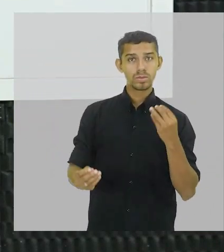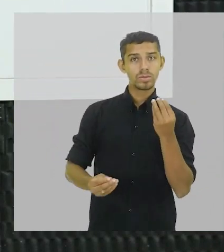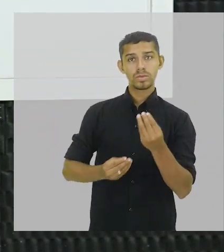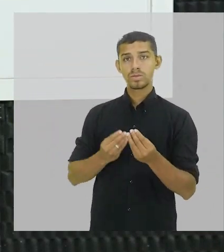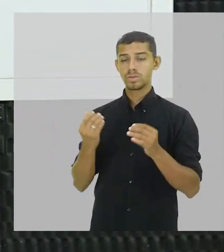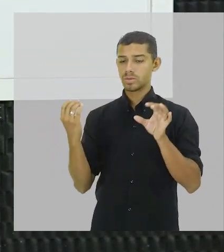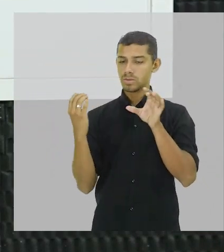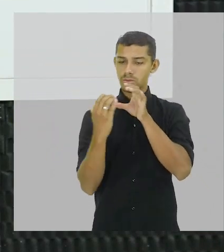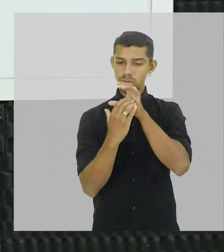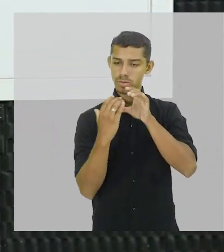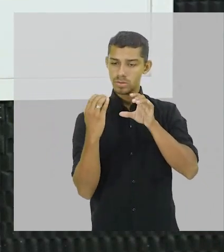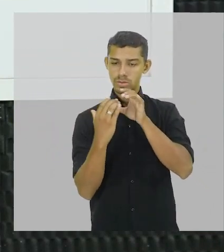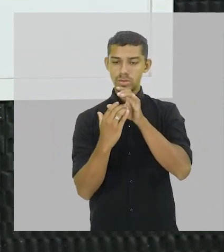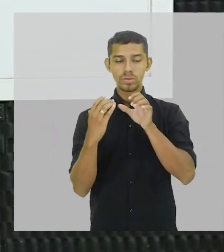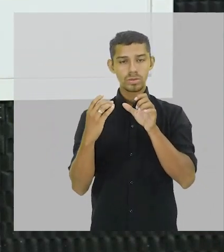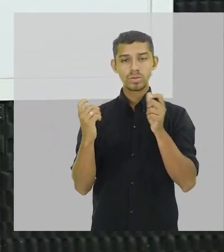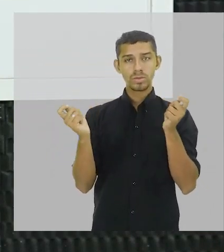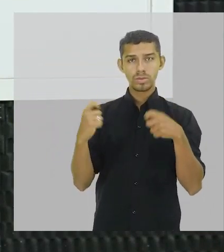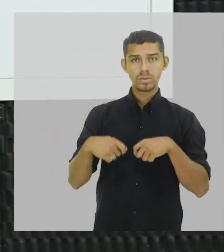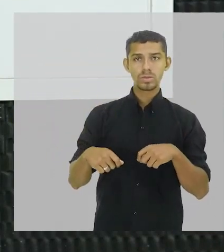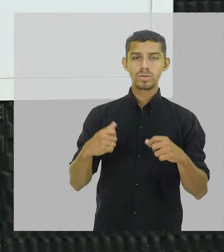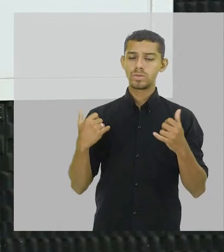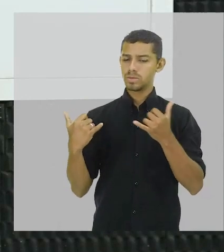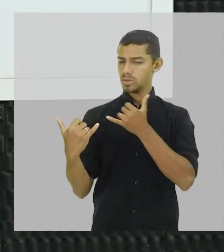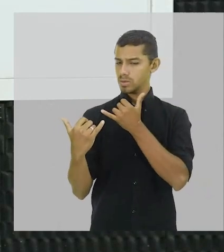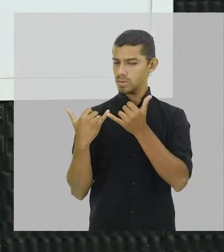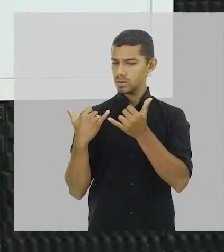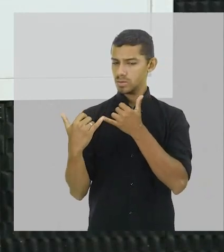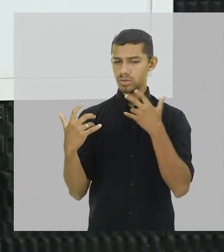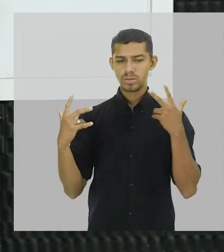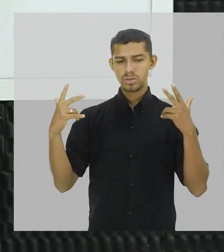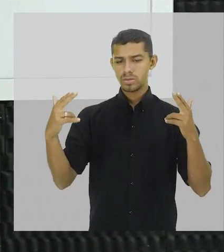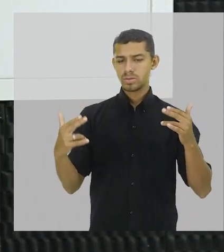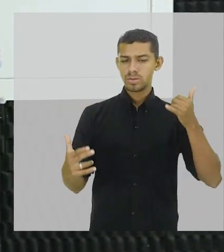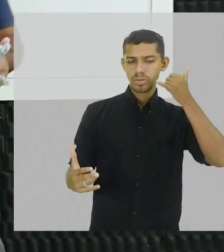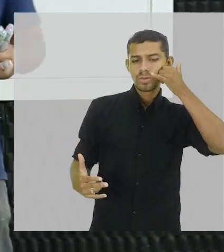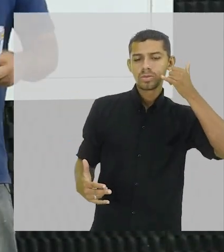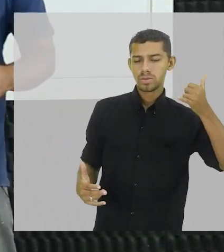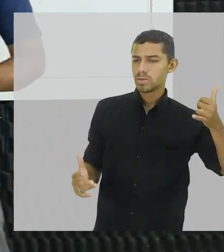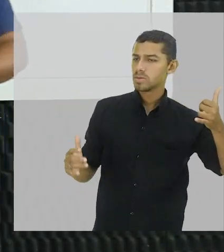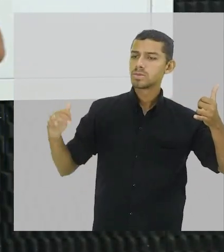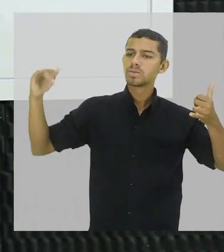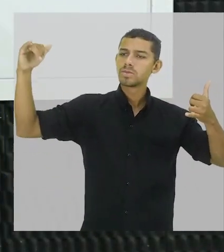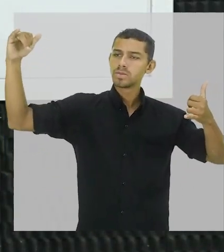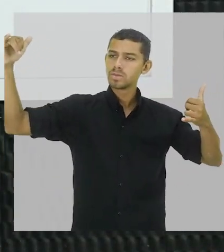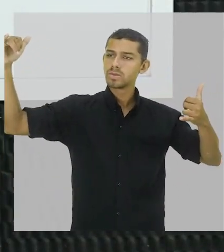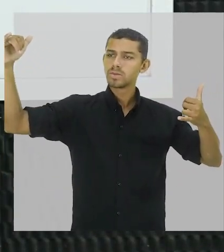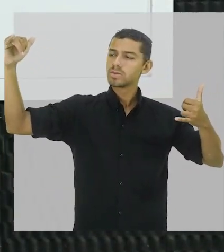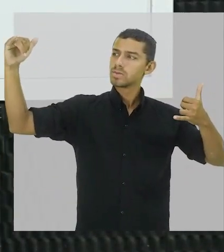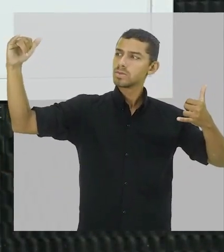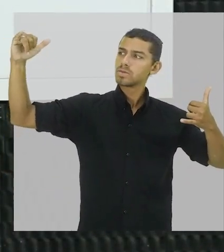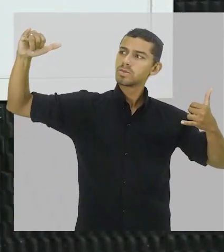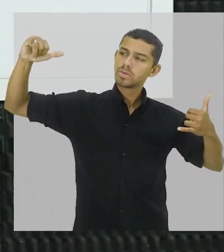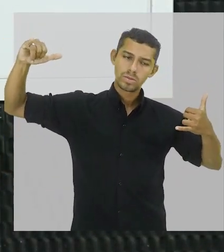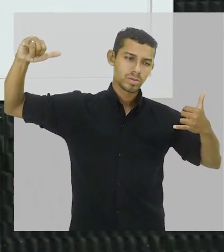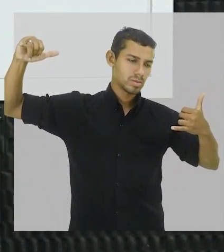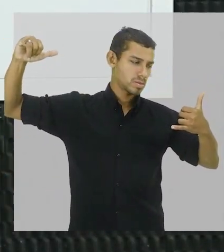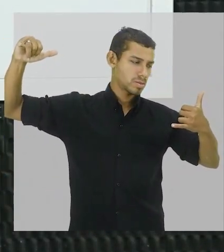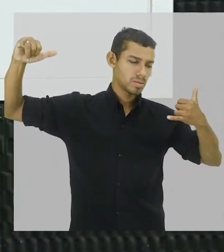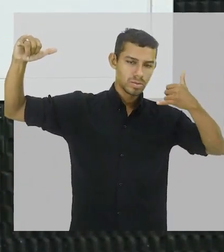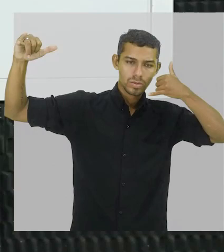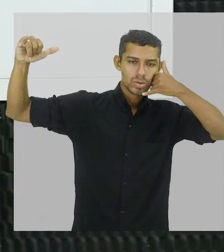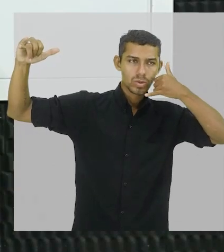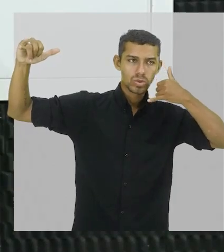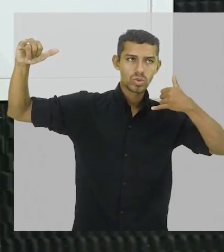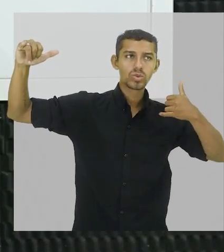entre eles é semelhante. Semelhante. Ok? E dentro daquele espectro